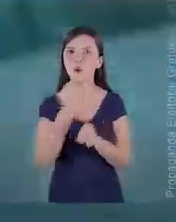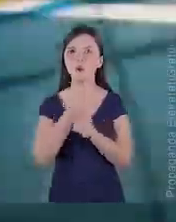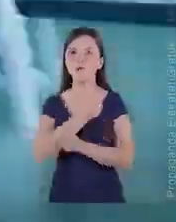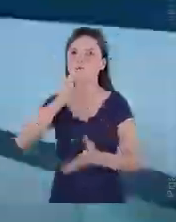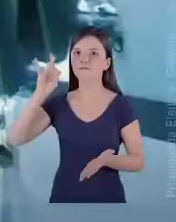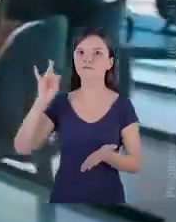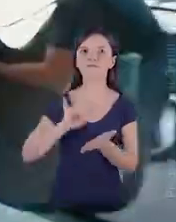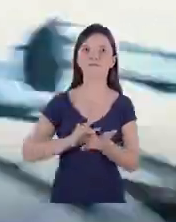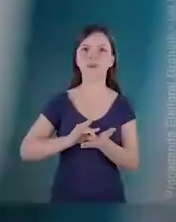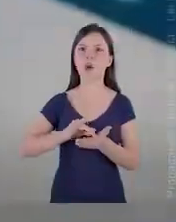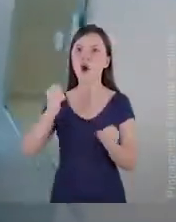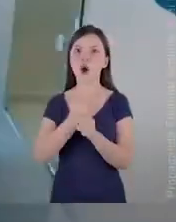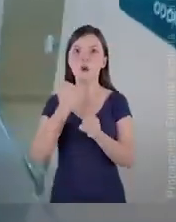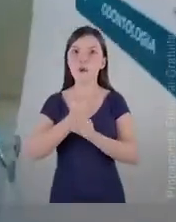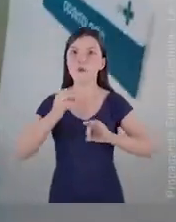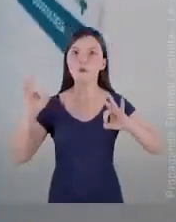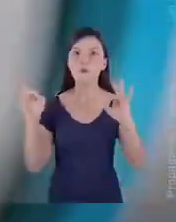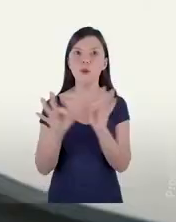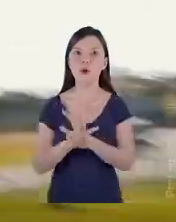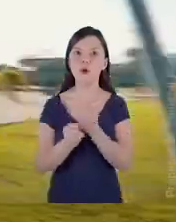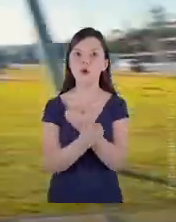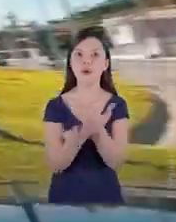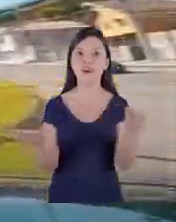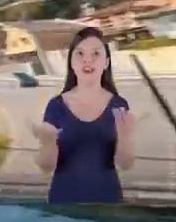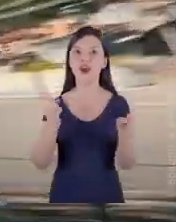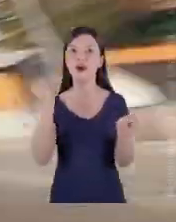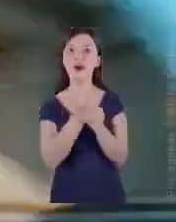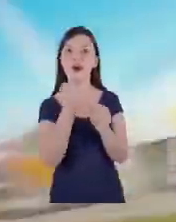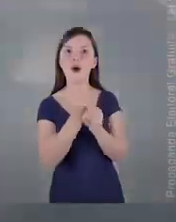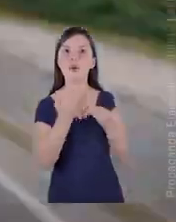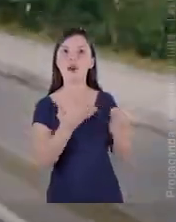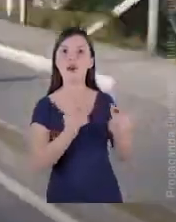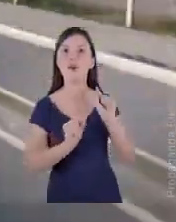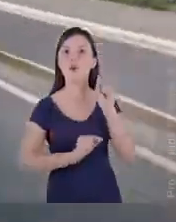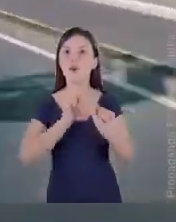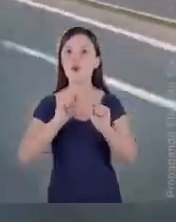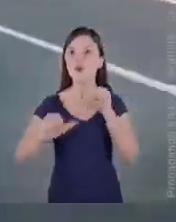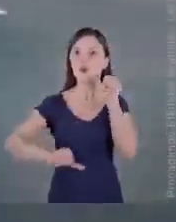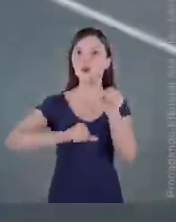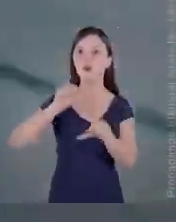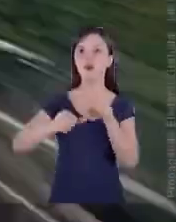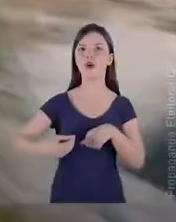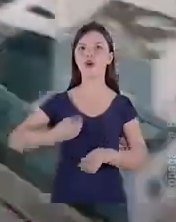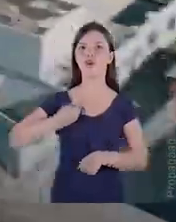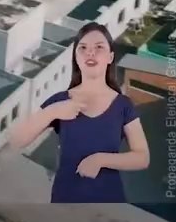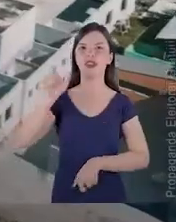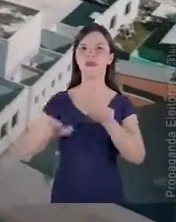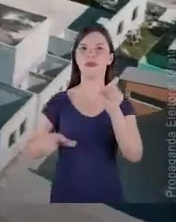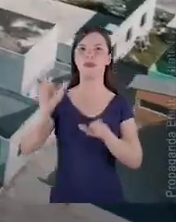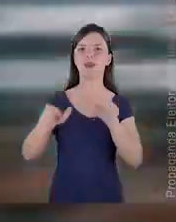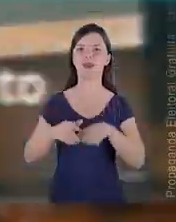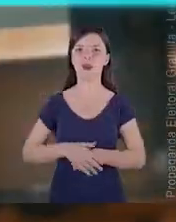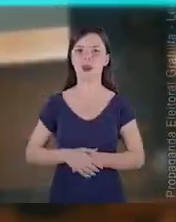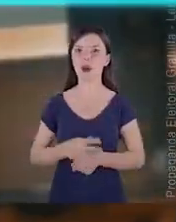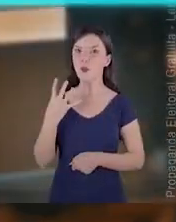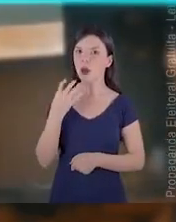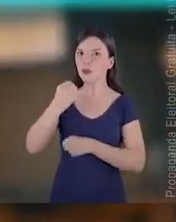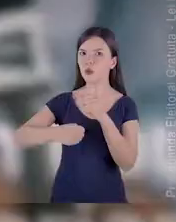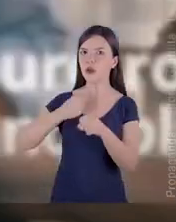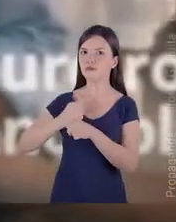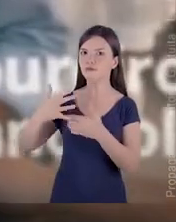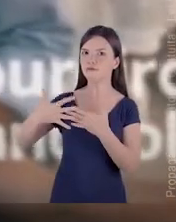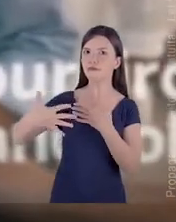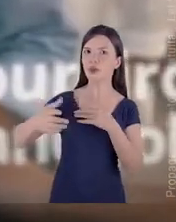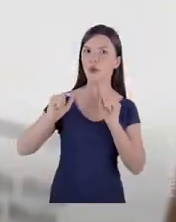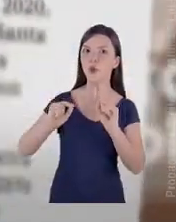Obras reais, obras entregues, obras que transformaram a vida das pessoas. 4 anos